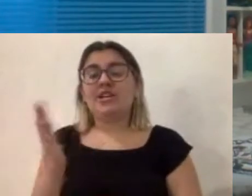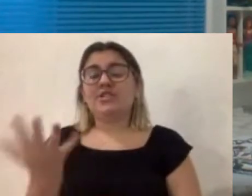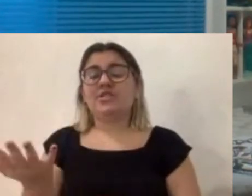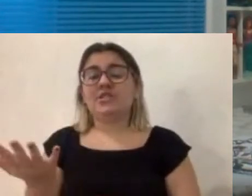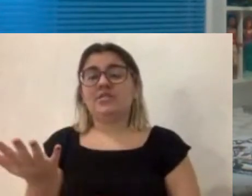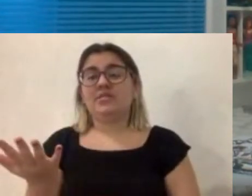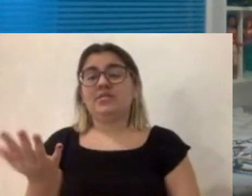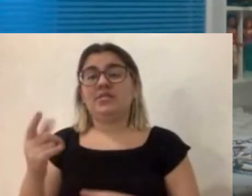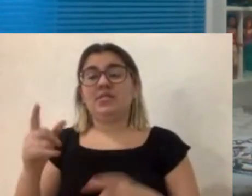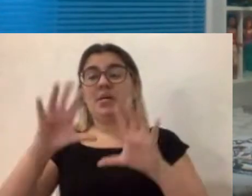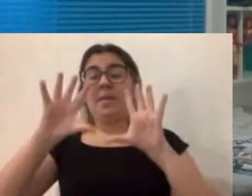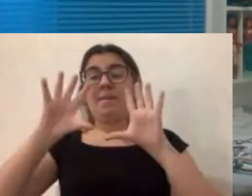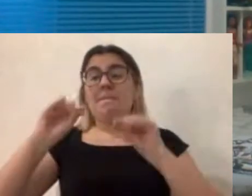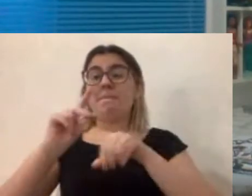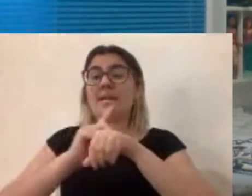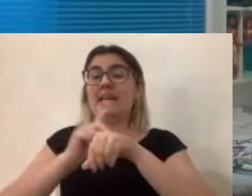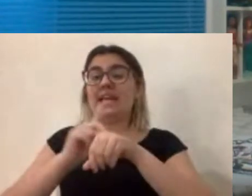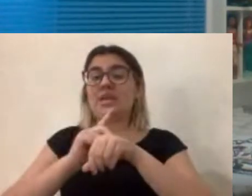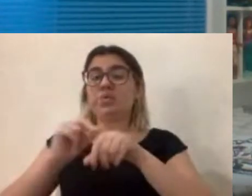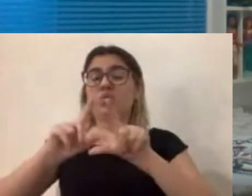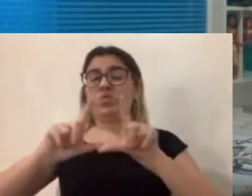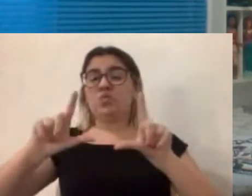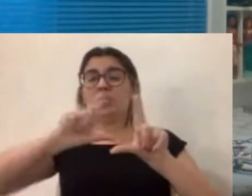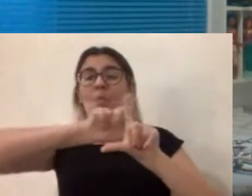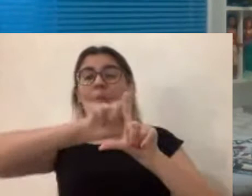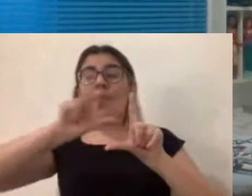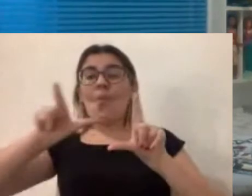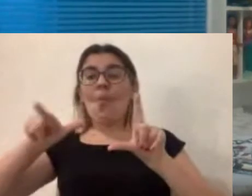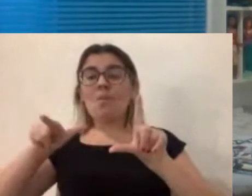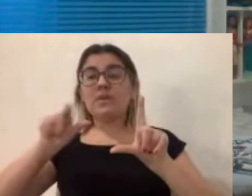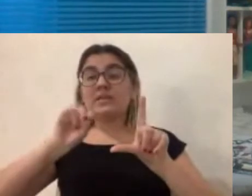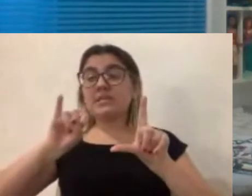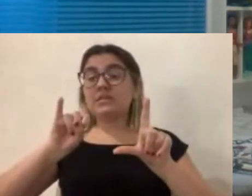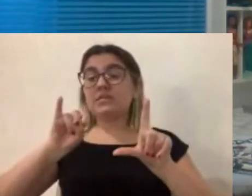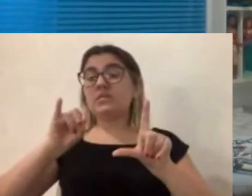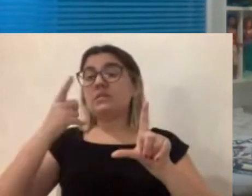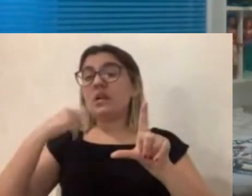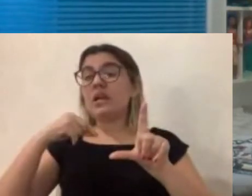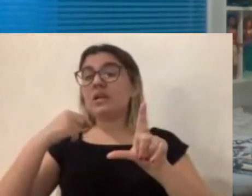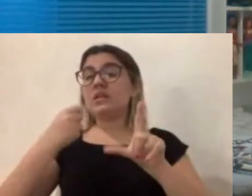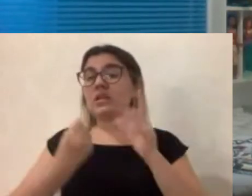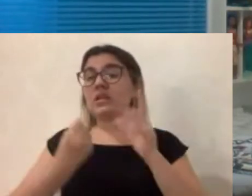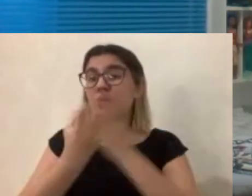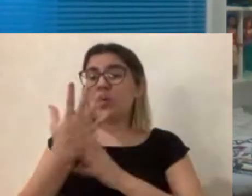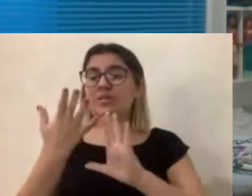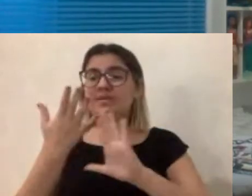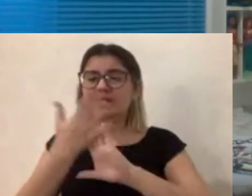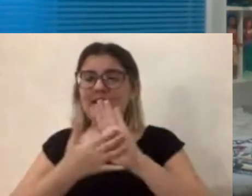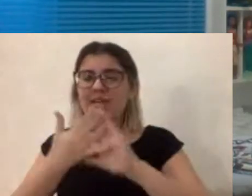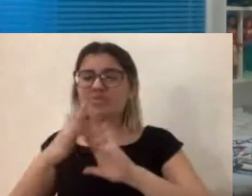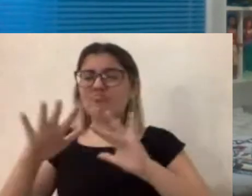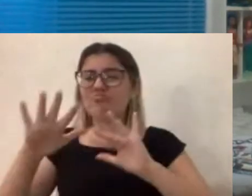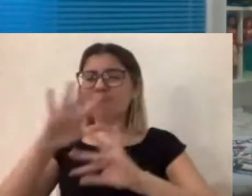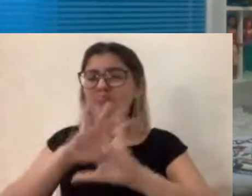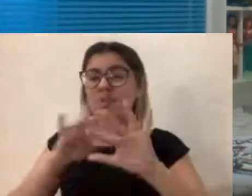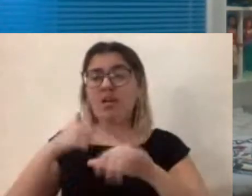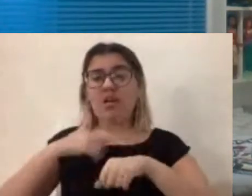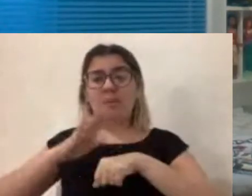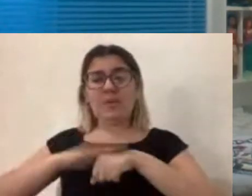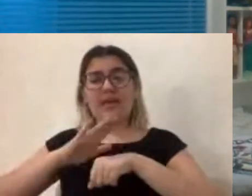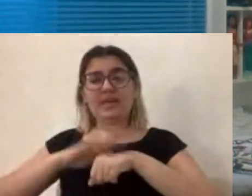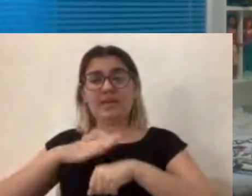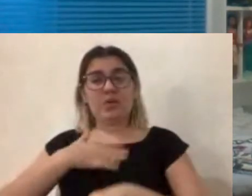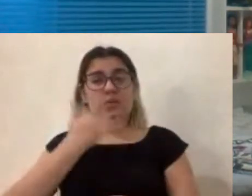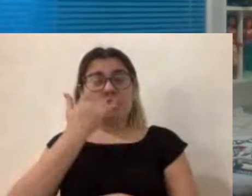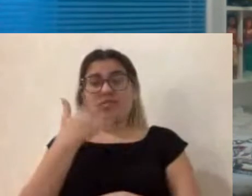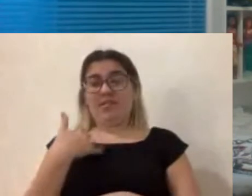Quem criou o texto, quem criou essa coreografia e tudo mais, fui eu, que sou uma pessoa cega desde os 3 anos de idade. O meu